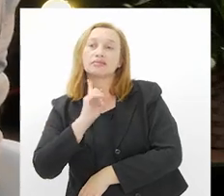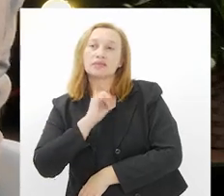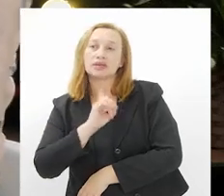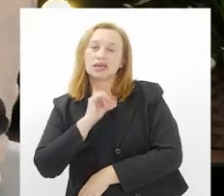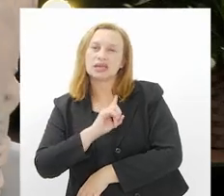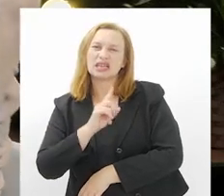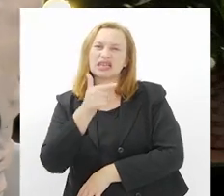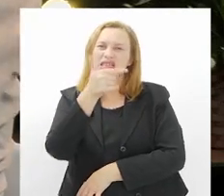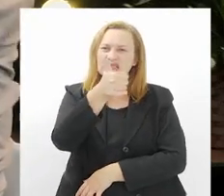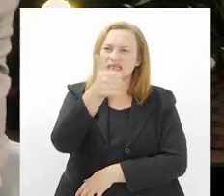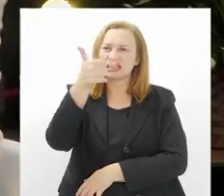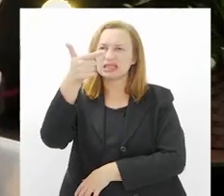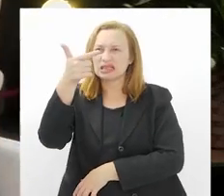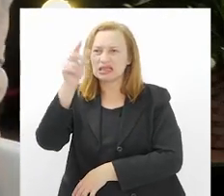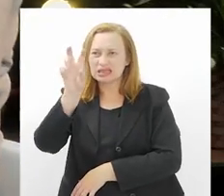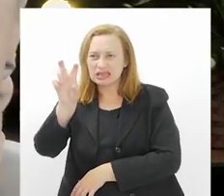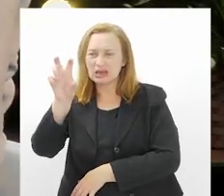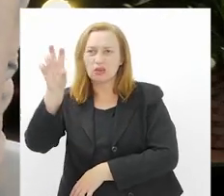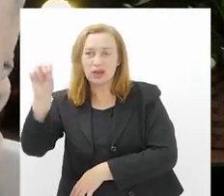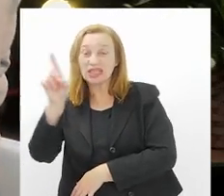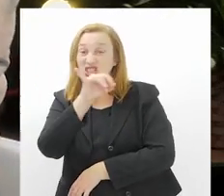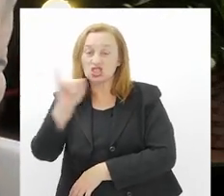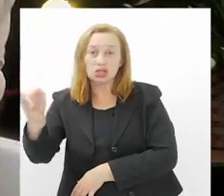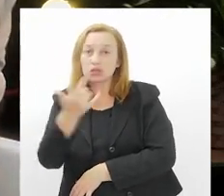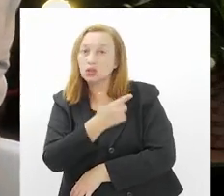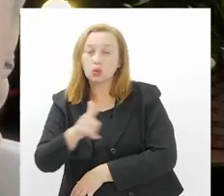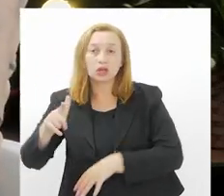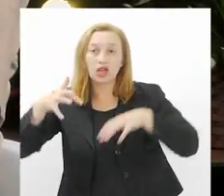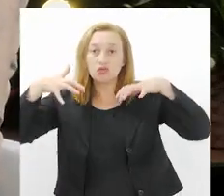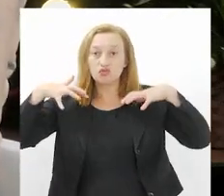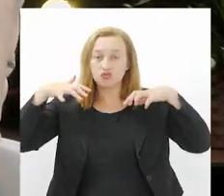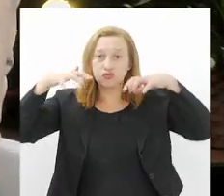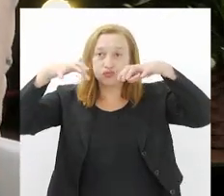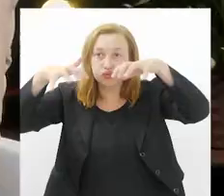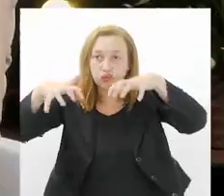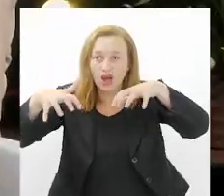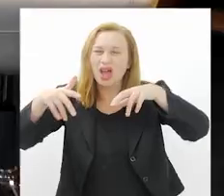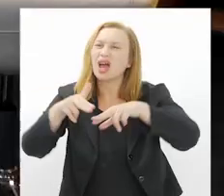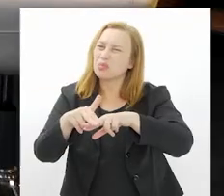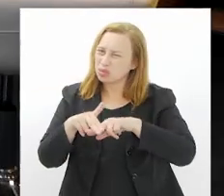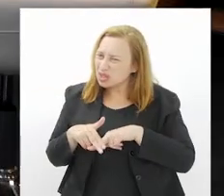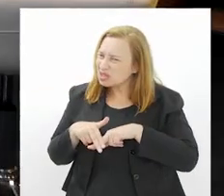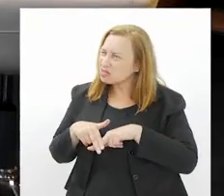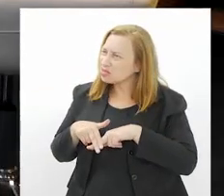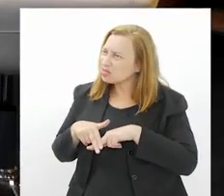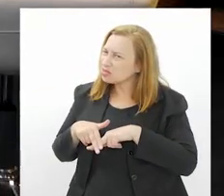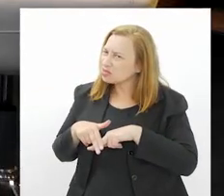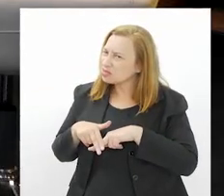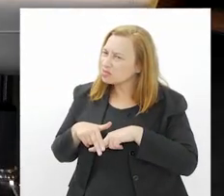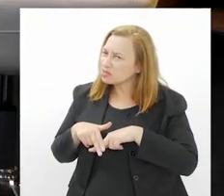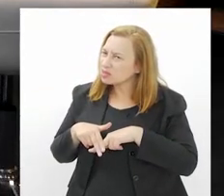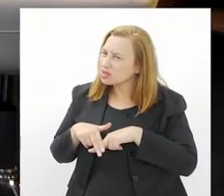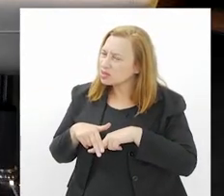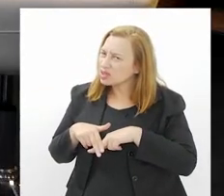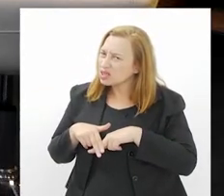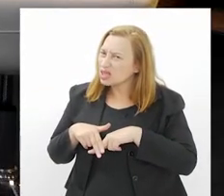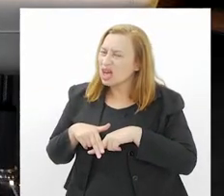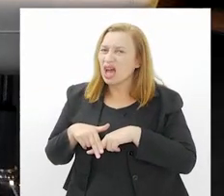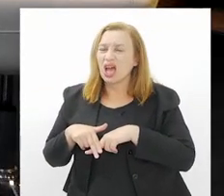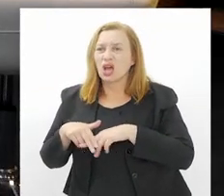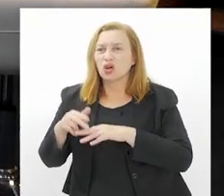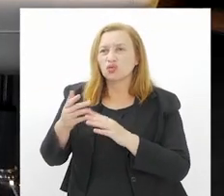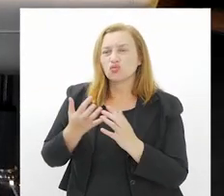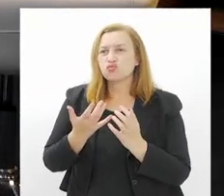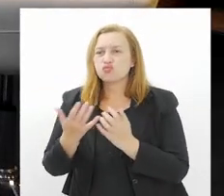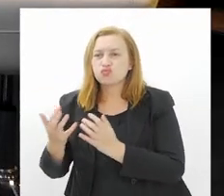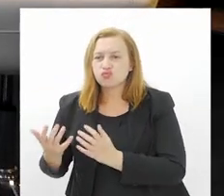Minas, Belo Horizonte, que está a 180 quilômetros, estão há mais de 150 dias sem chuva. É por isso que eu